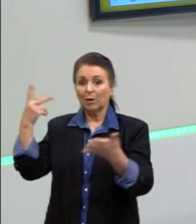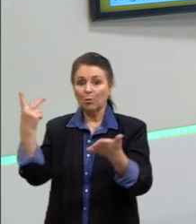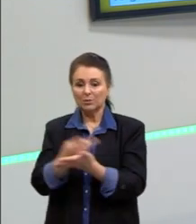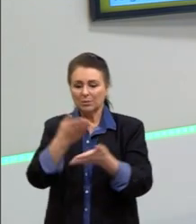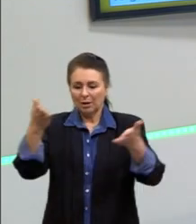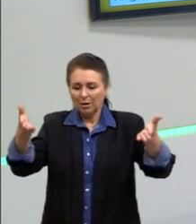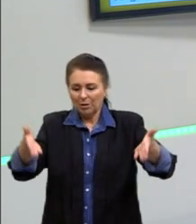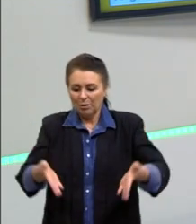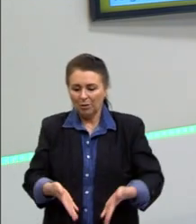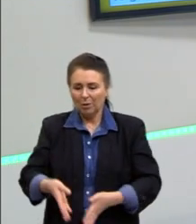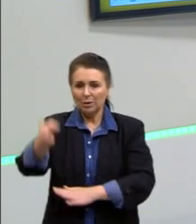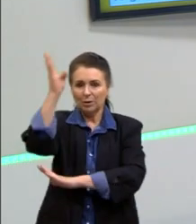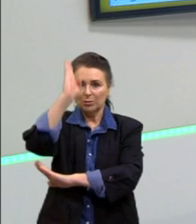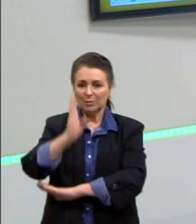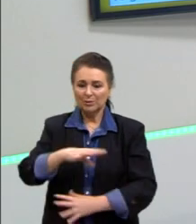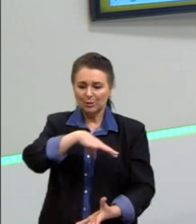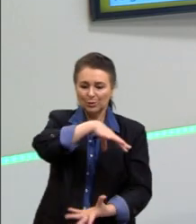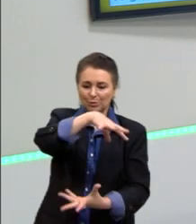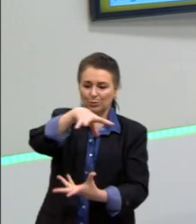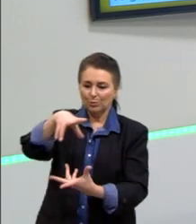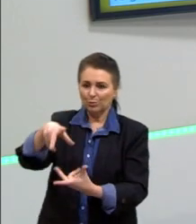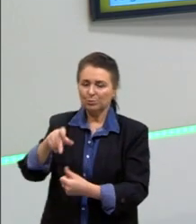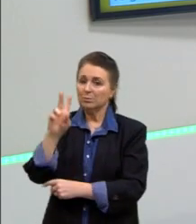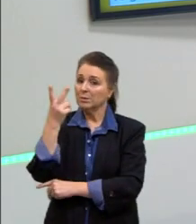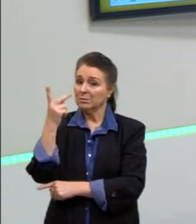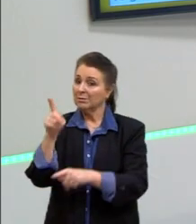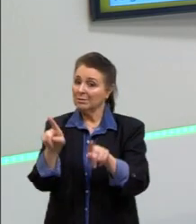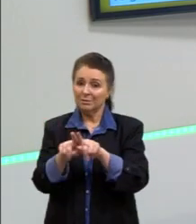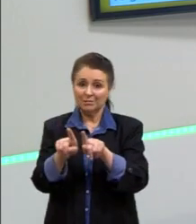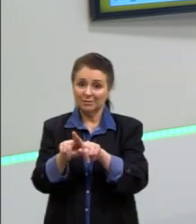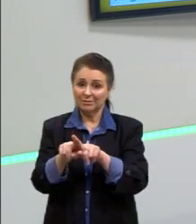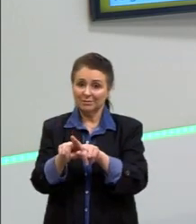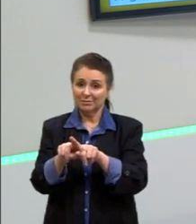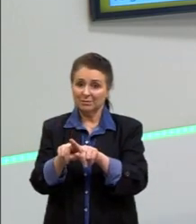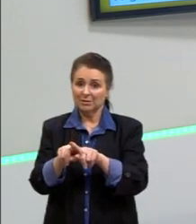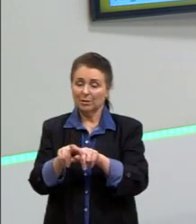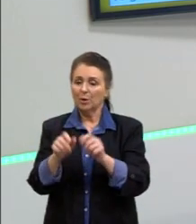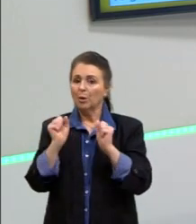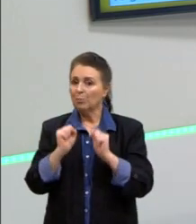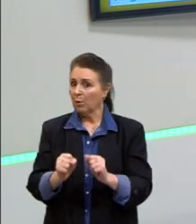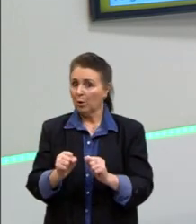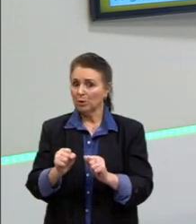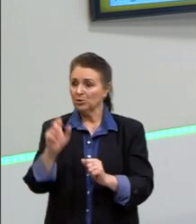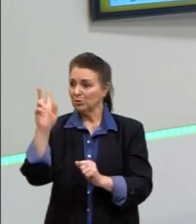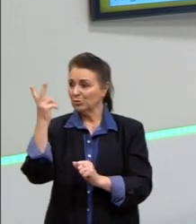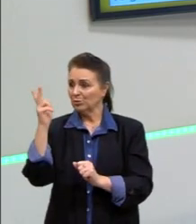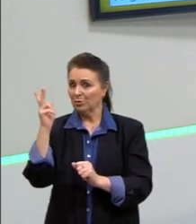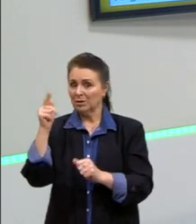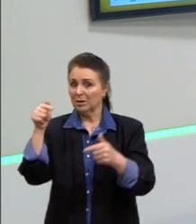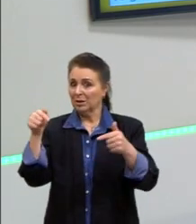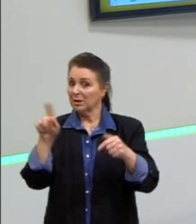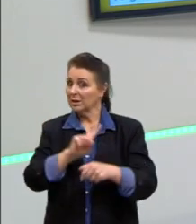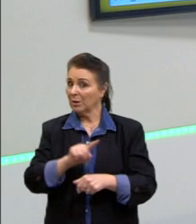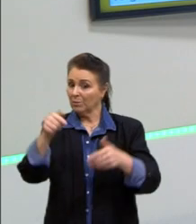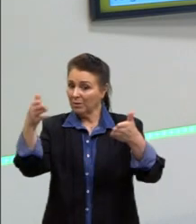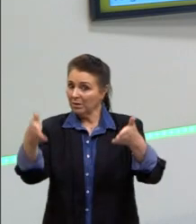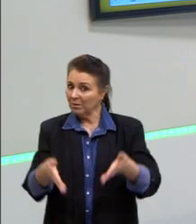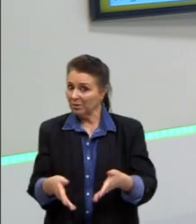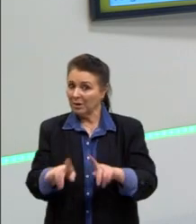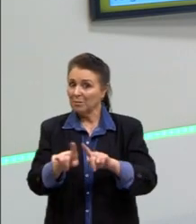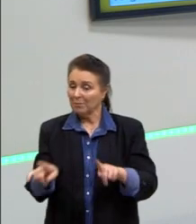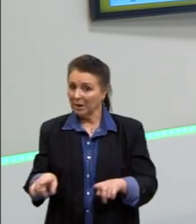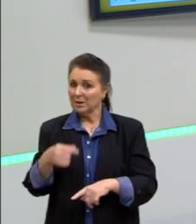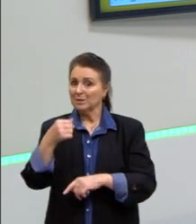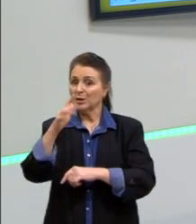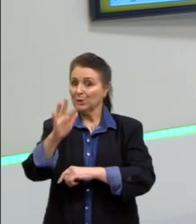no Brasil no mundo é história pode não ser história agora mas a história daqui um dia Daqui